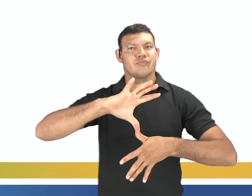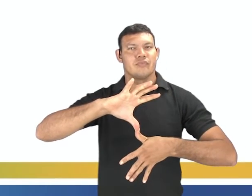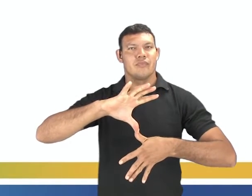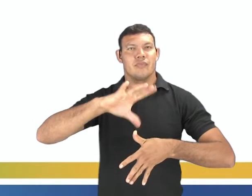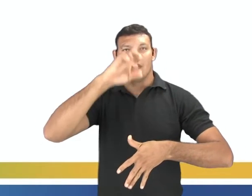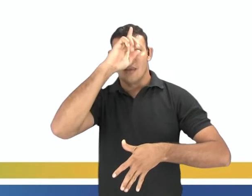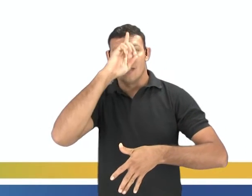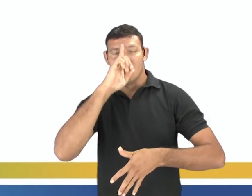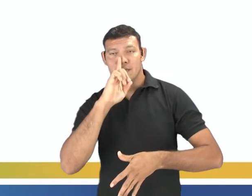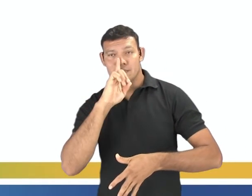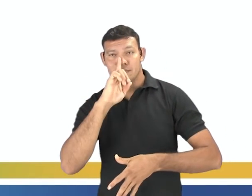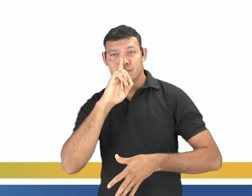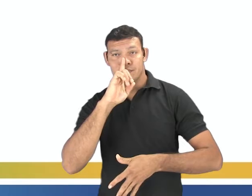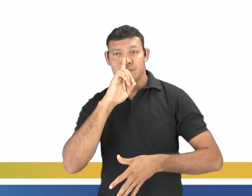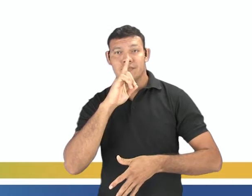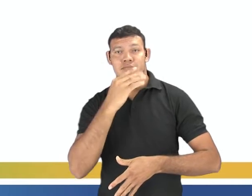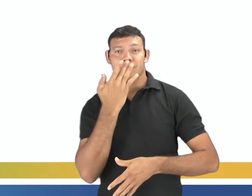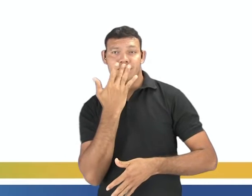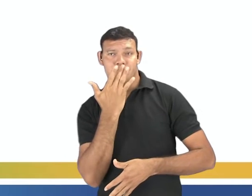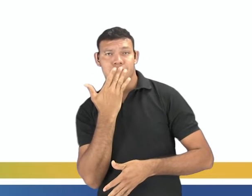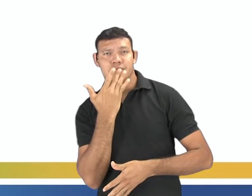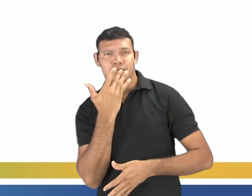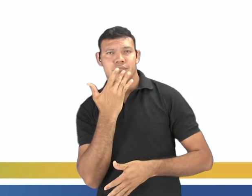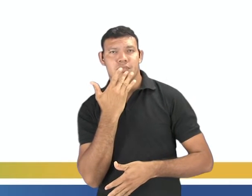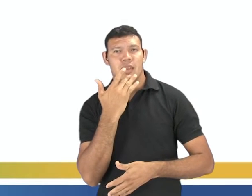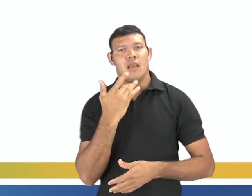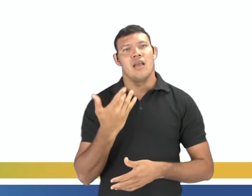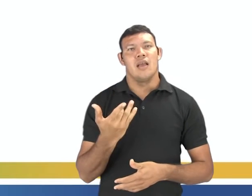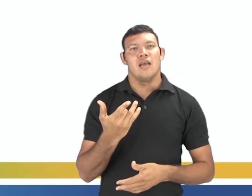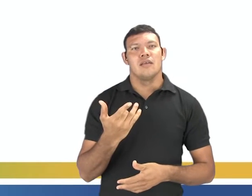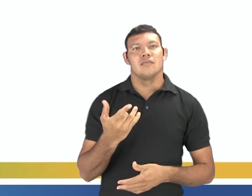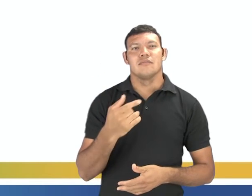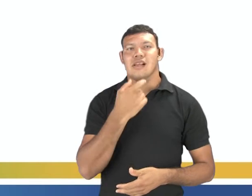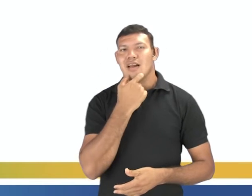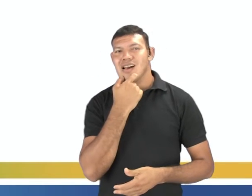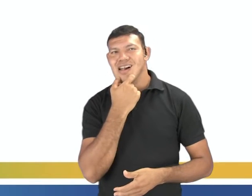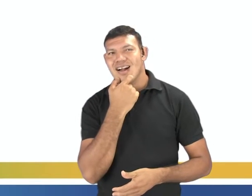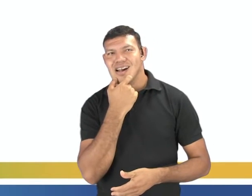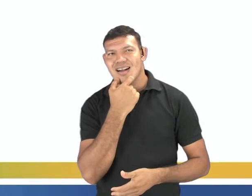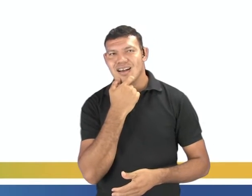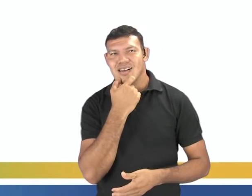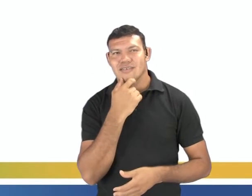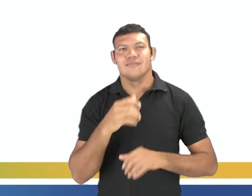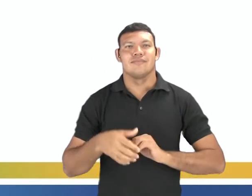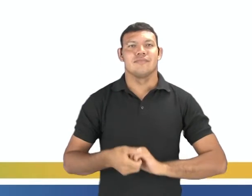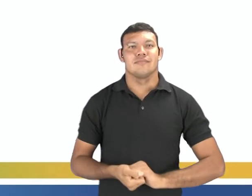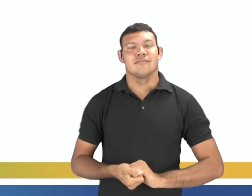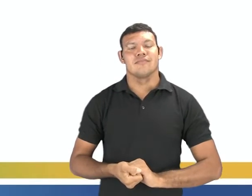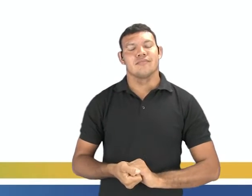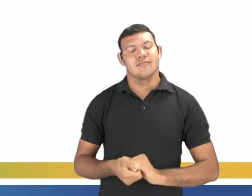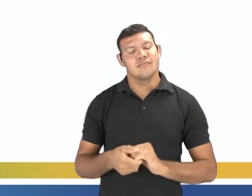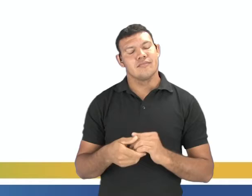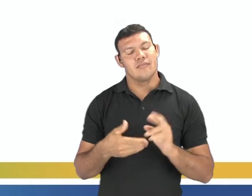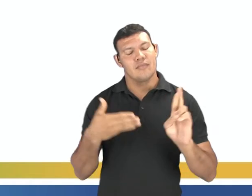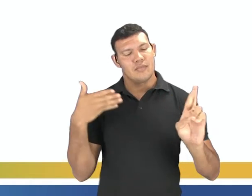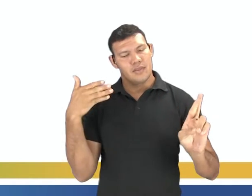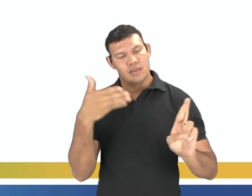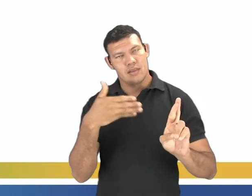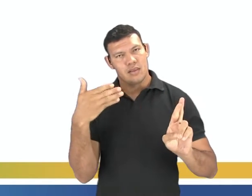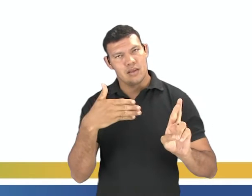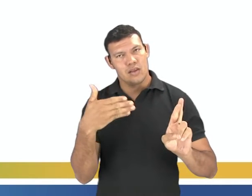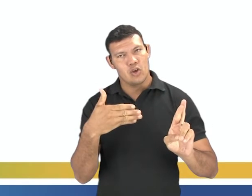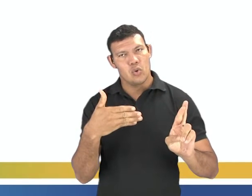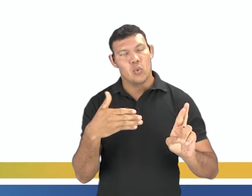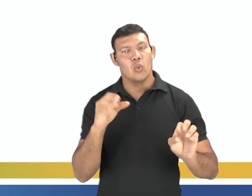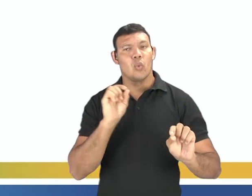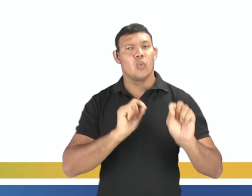possessões britânicas, que ficam ali na parte norte da América, de laranja, e aí eu me refiro então à parte